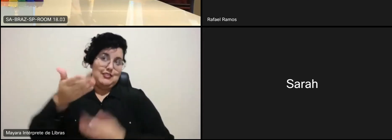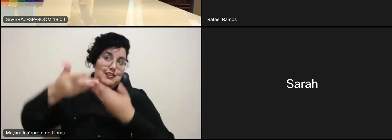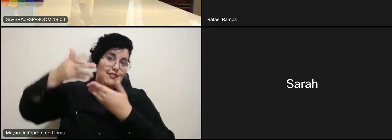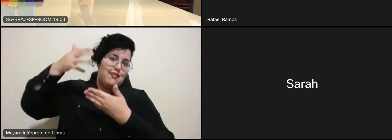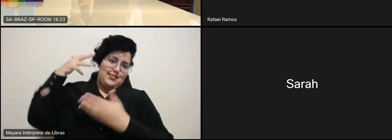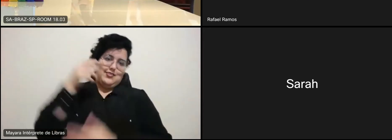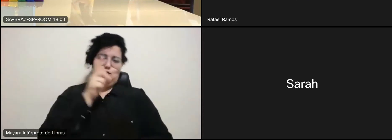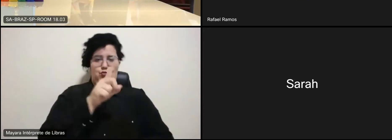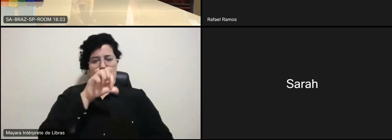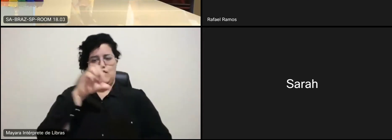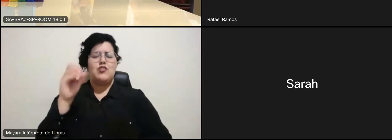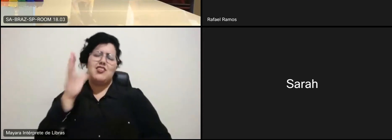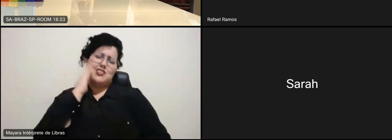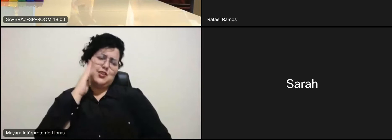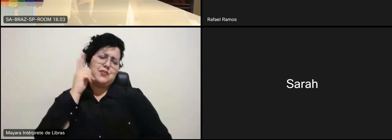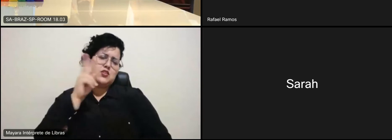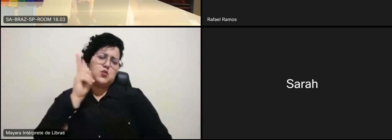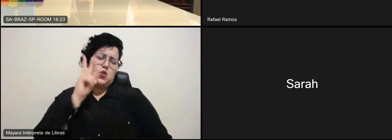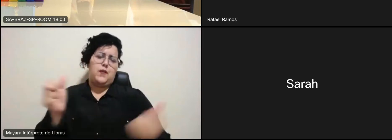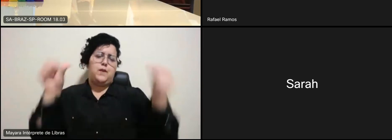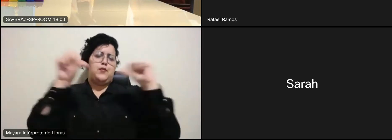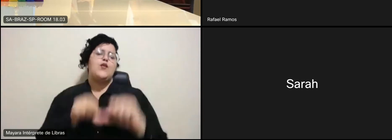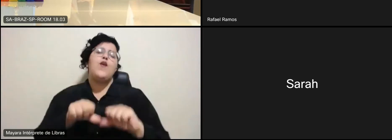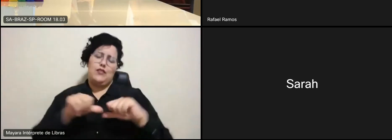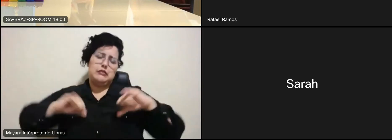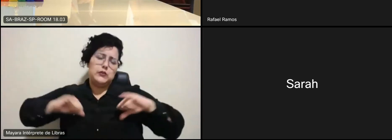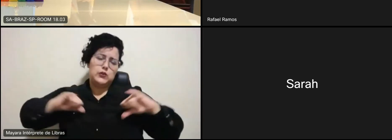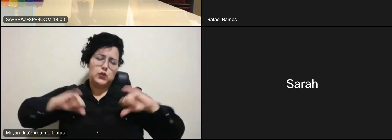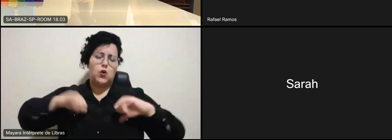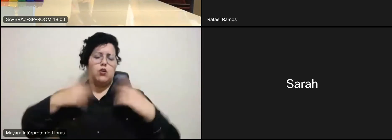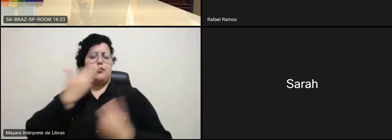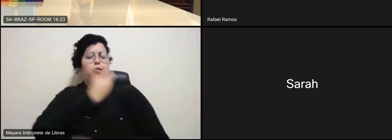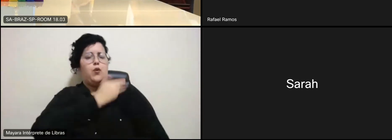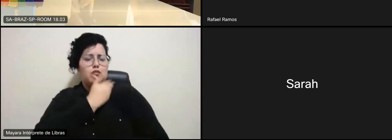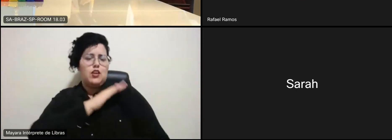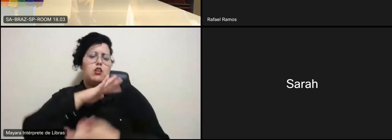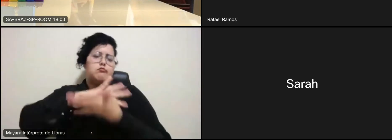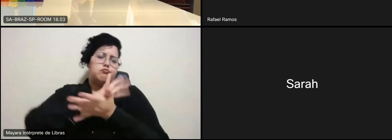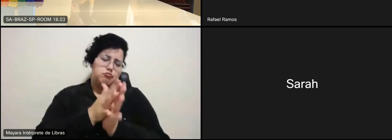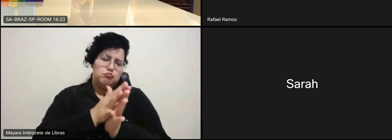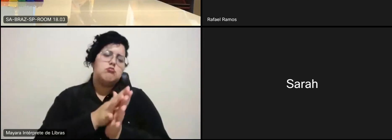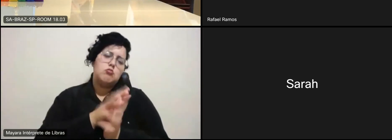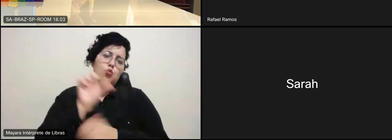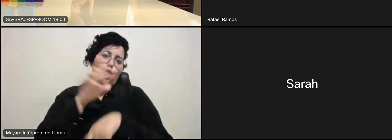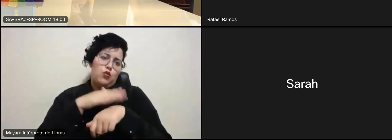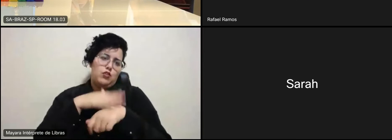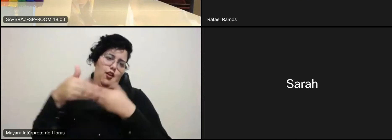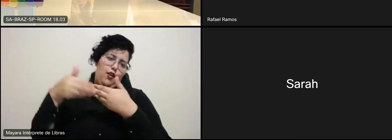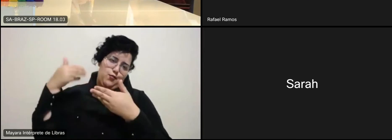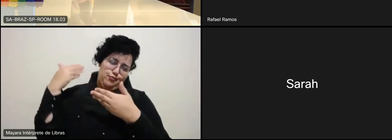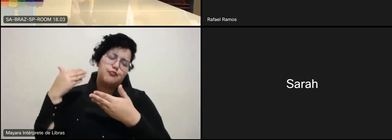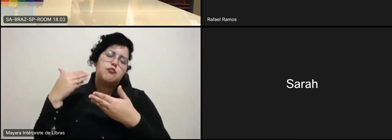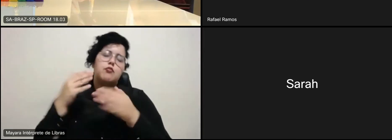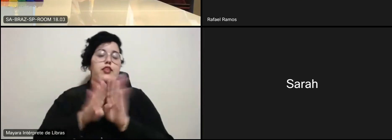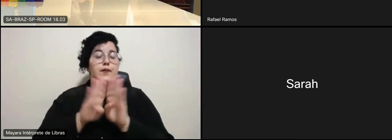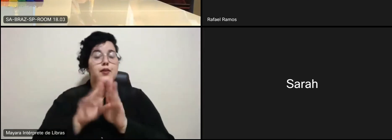antes, né? A gente sabe das histórias antes, né? Com certeza. Como foi isso, né? É muito louco, faz muito pouco tempo. E se a gente for parar para pensar, a